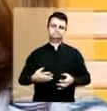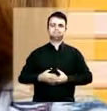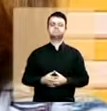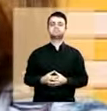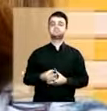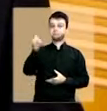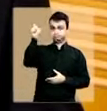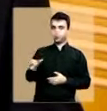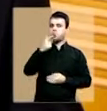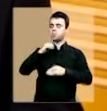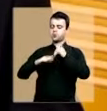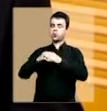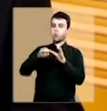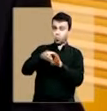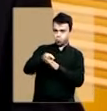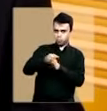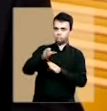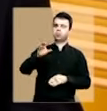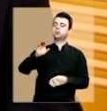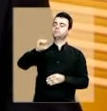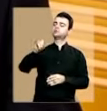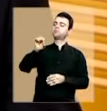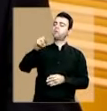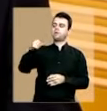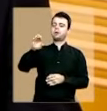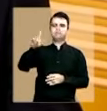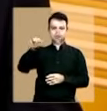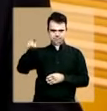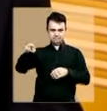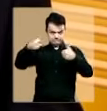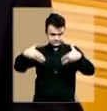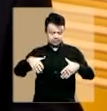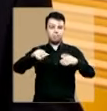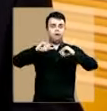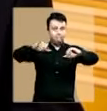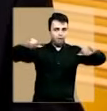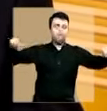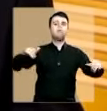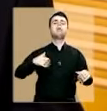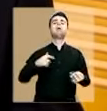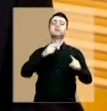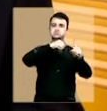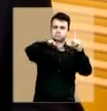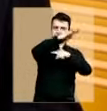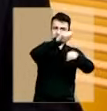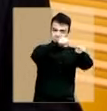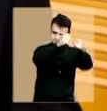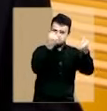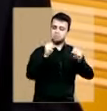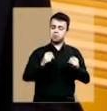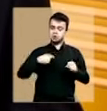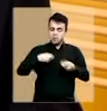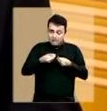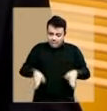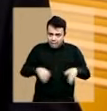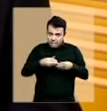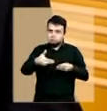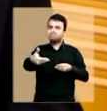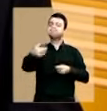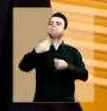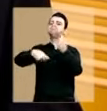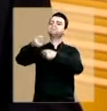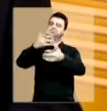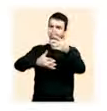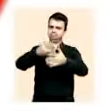nossa população. O consultor financeiro João Elias Martins alerta que, além dos custos sociais, desperdiçar traz